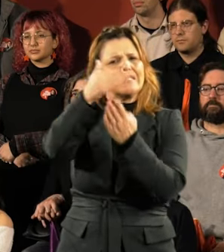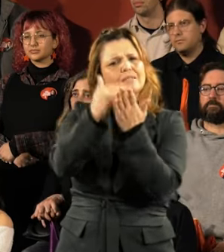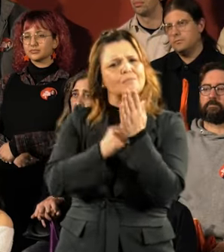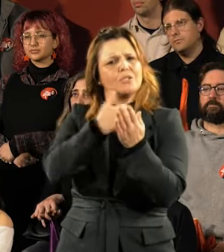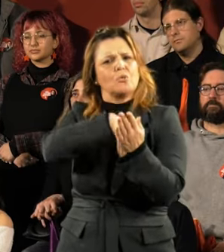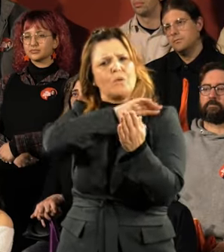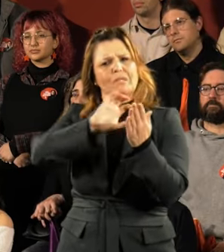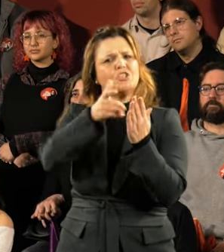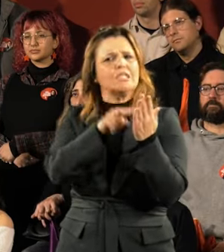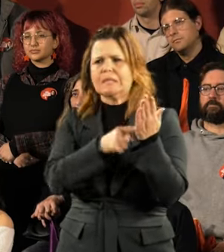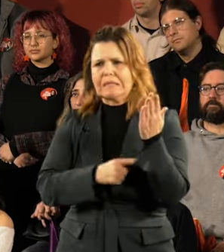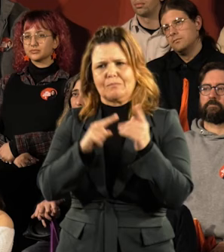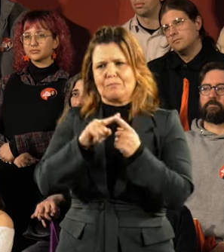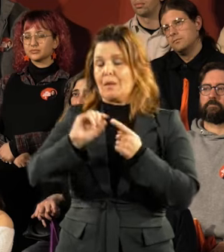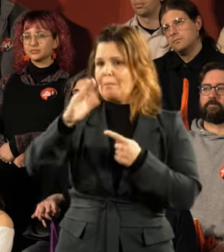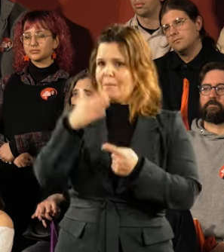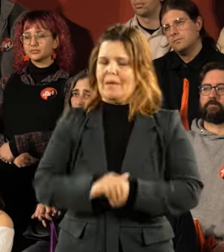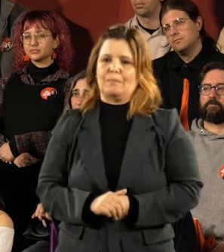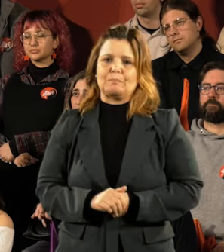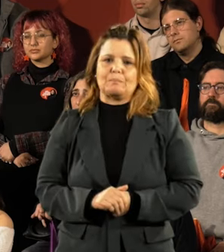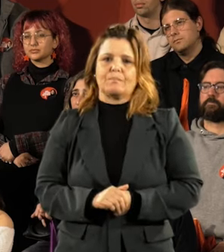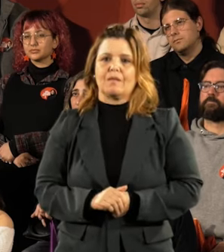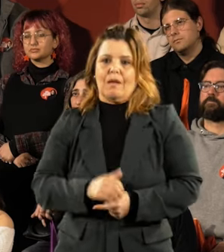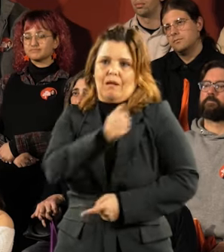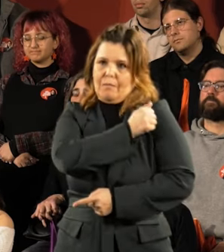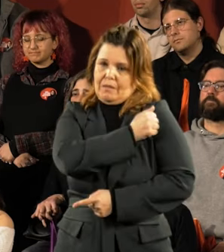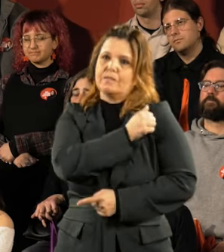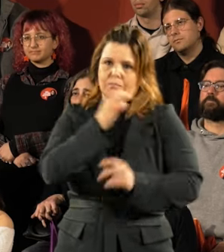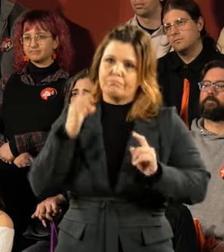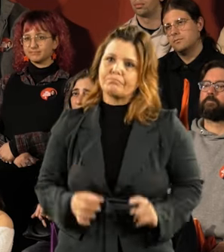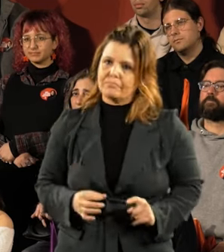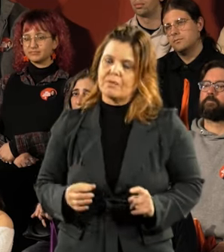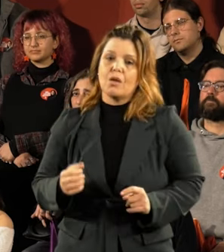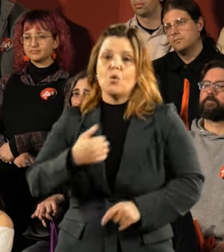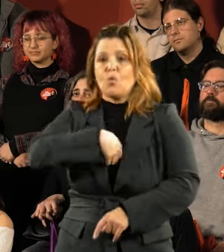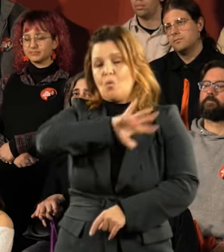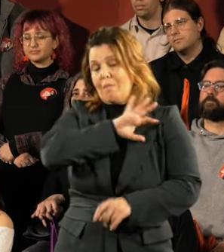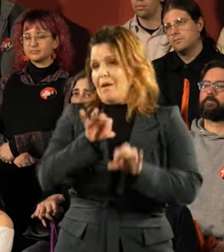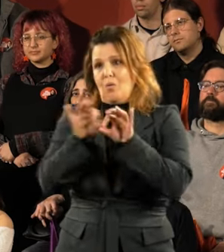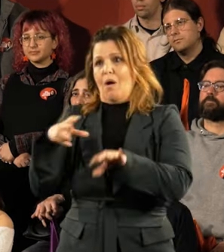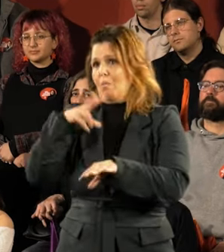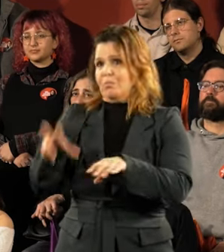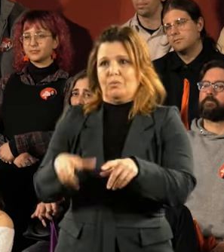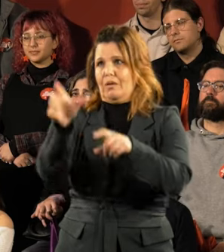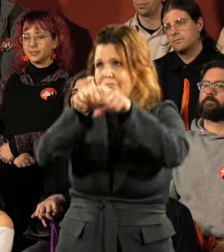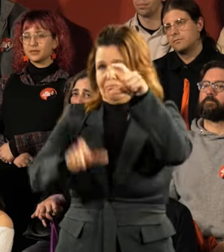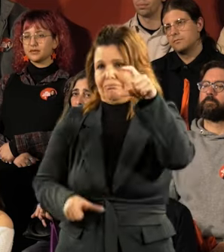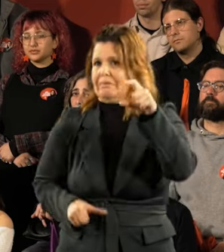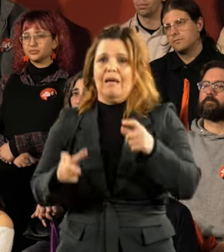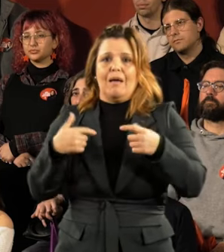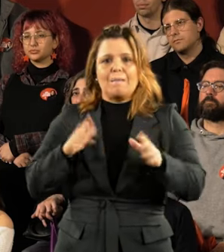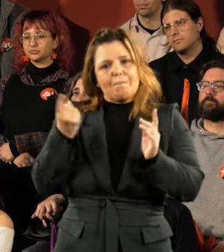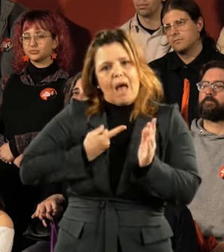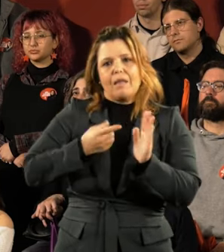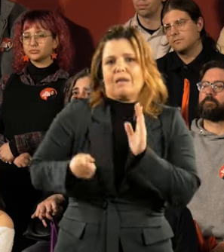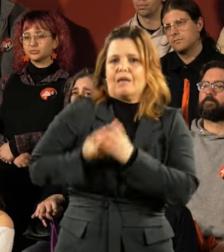distrito em primeiro lugar a habitação em Coimbra como no país temos de criar condições para